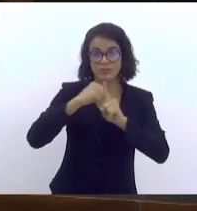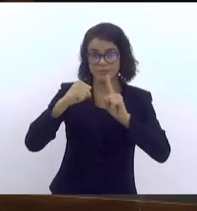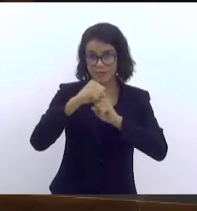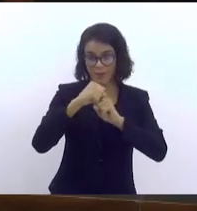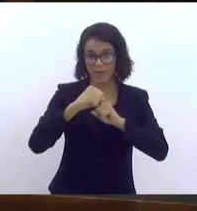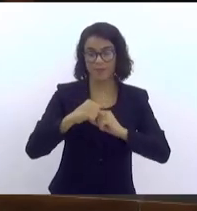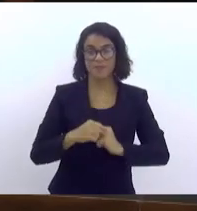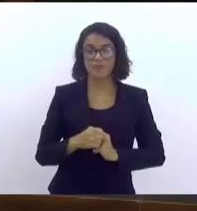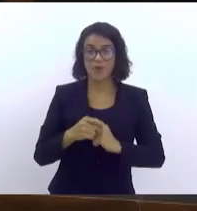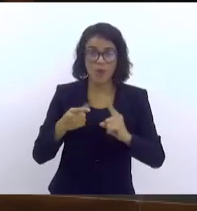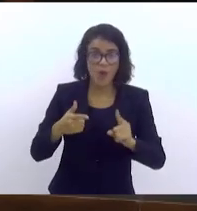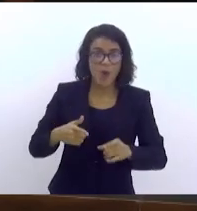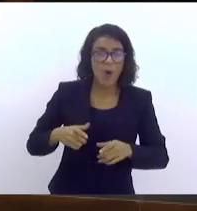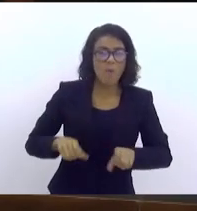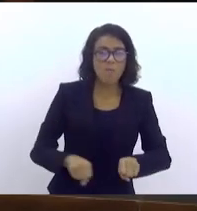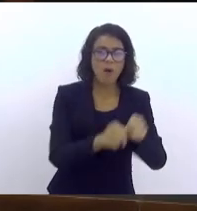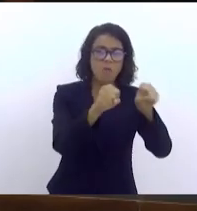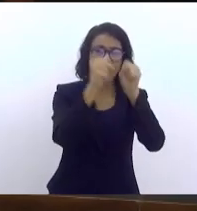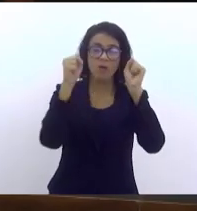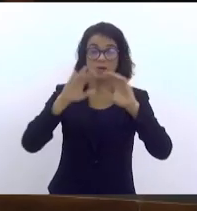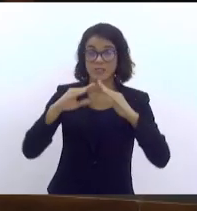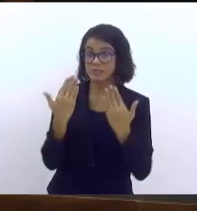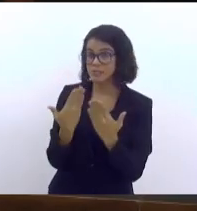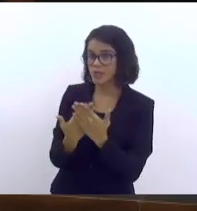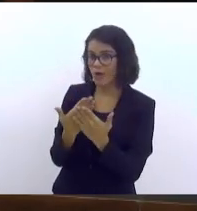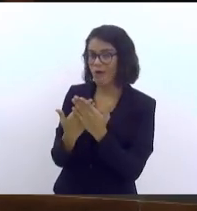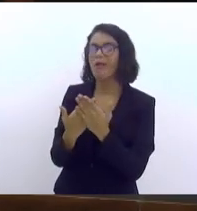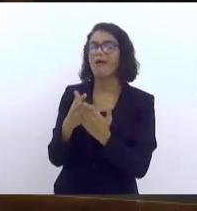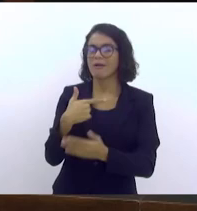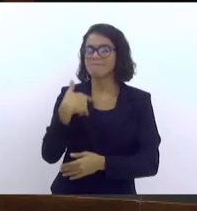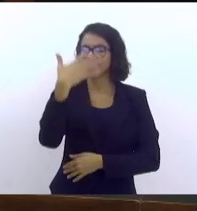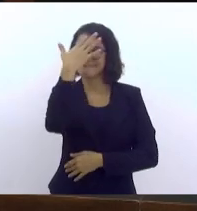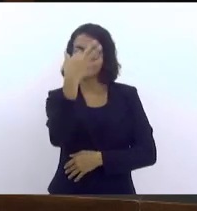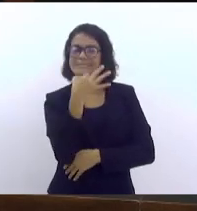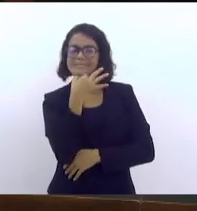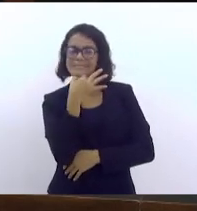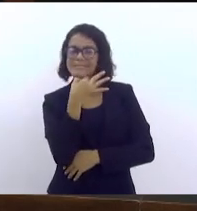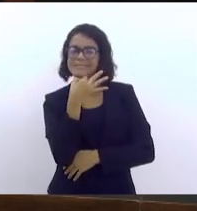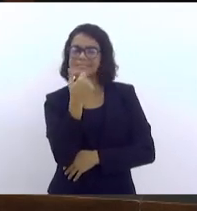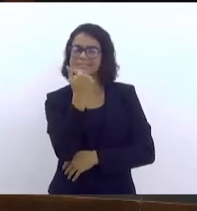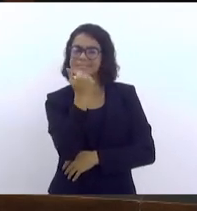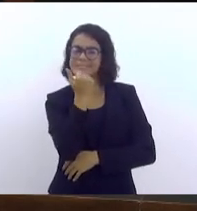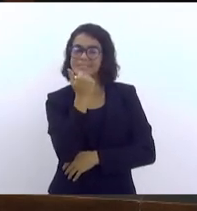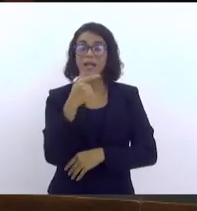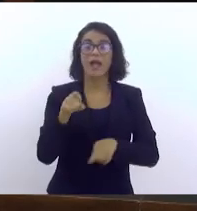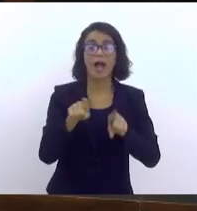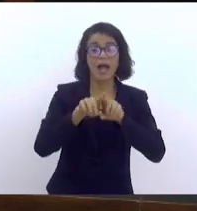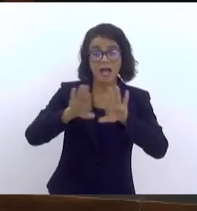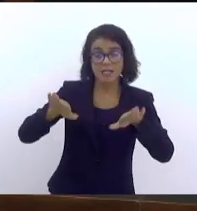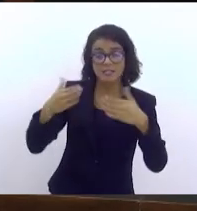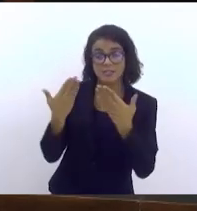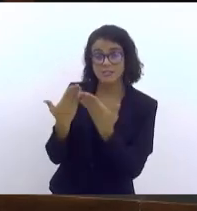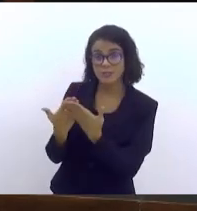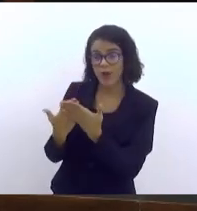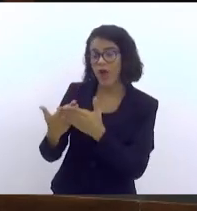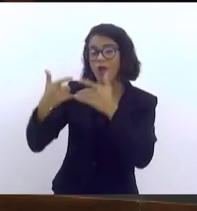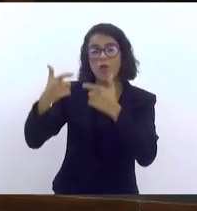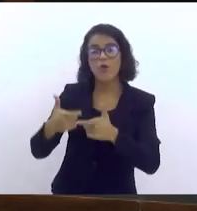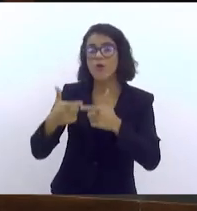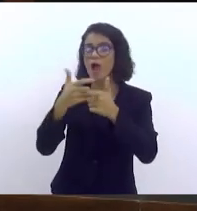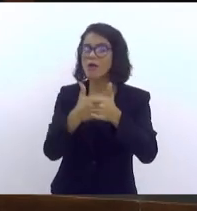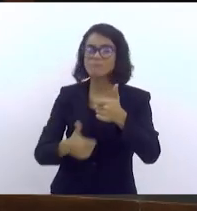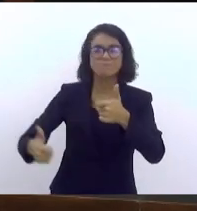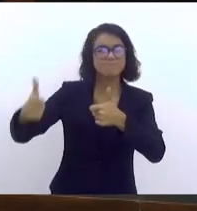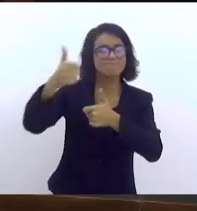os ataques das escolas é algo a se compreender as escolas são espaços privilegiados de